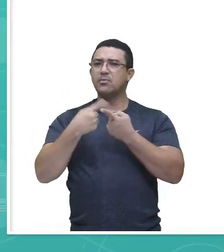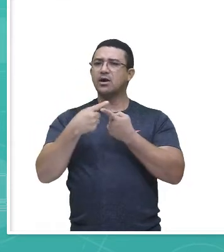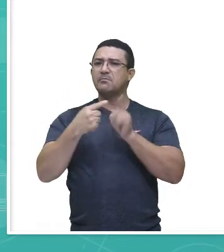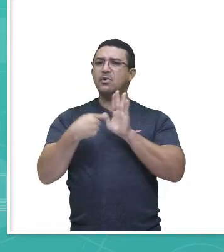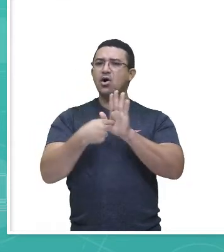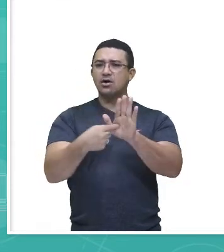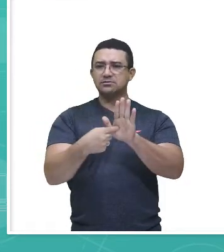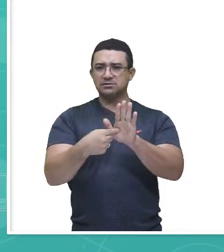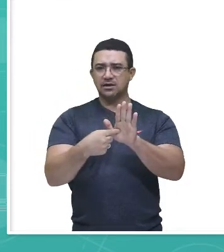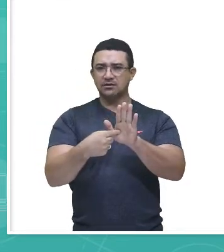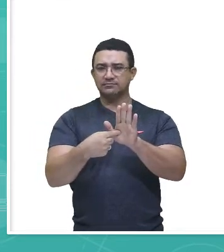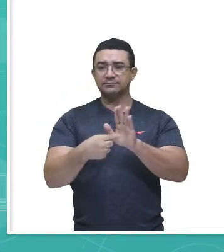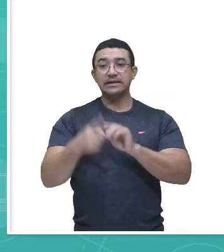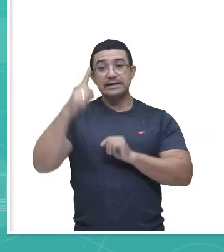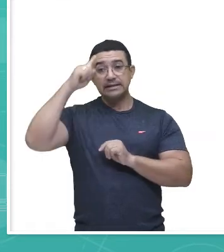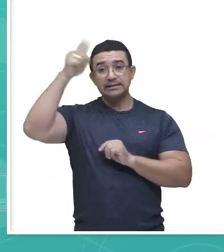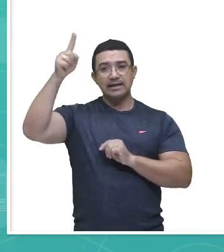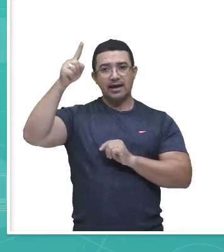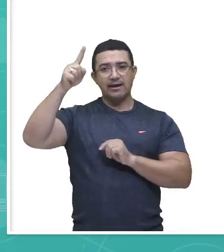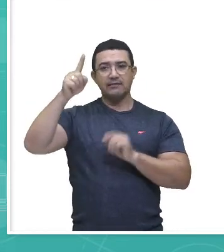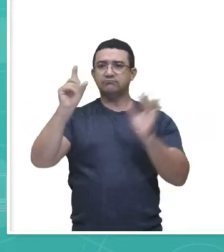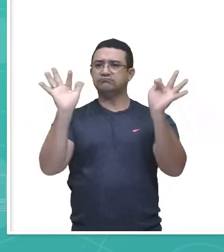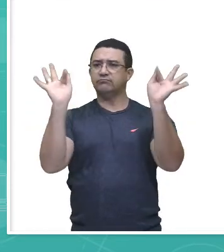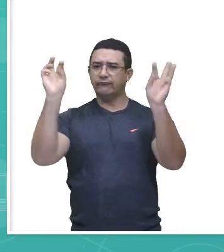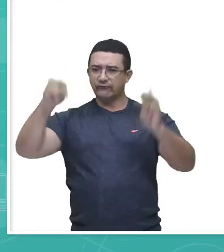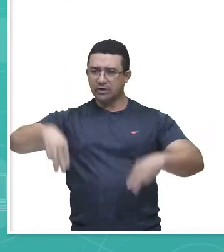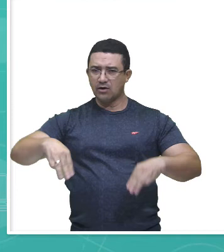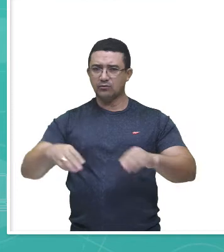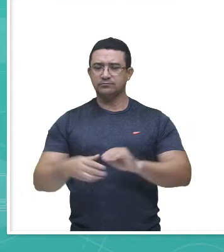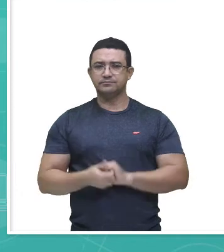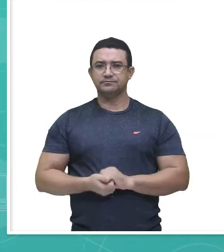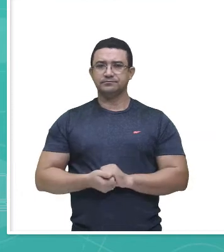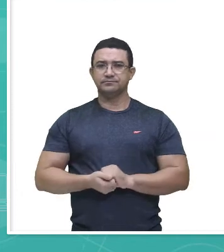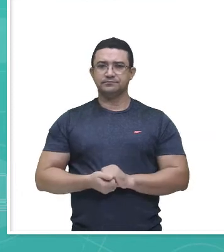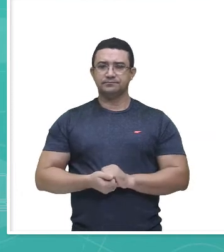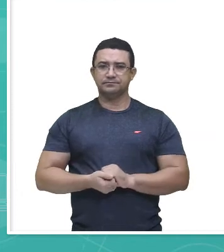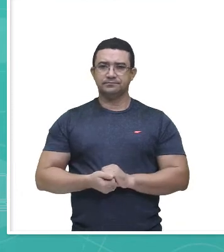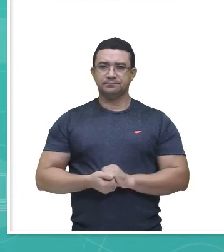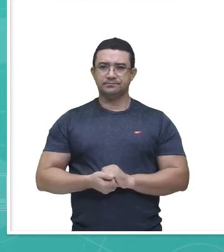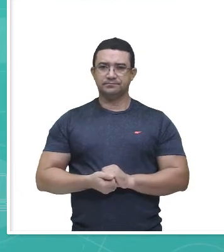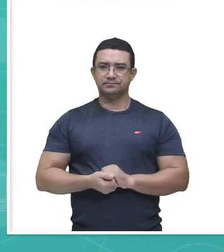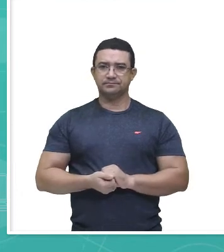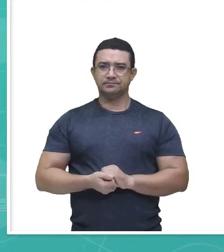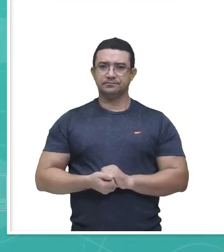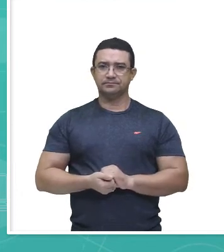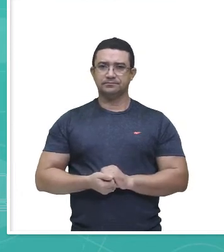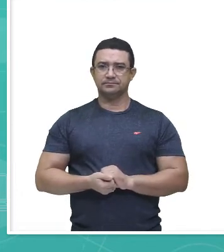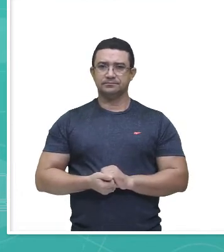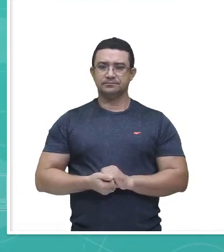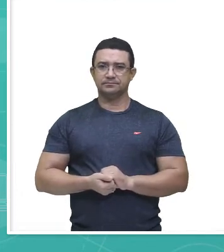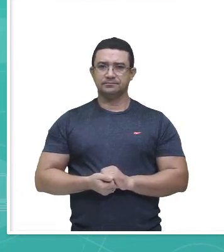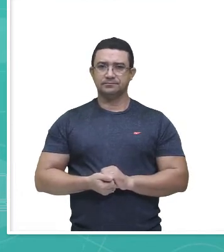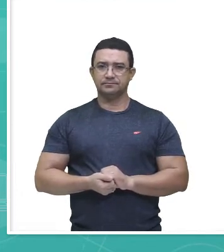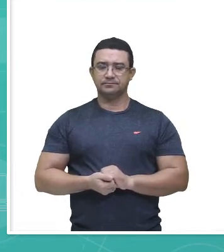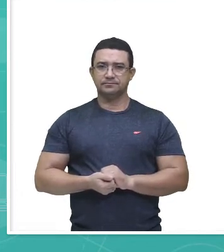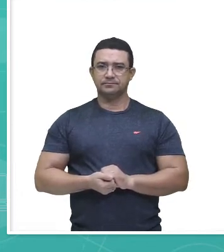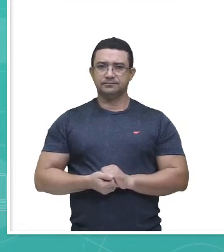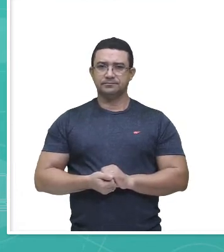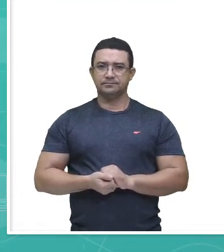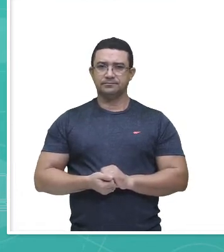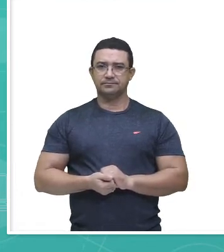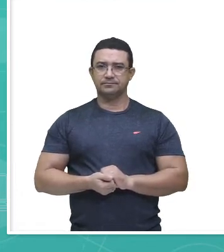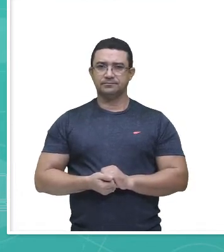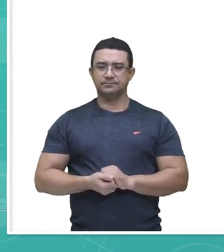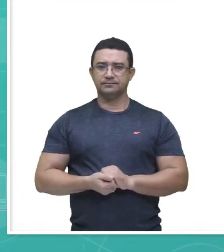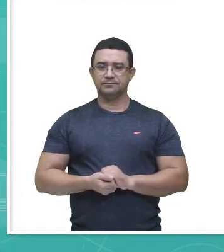conjunção? A ideia de conclusão, né? Então, conclusiva. Porque aqui a gente